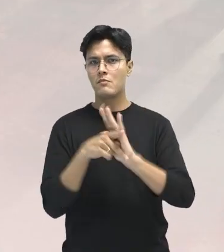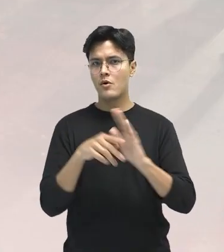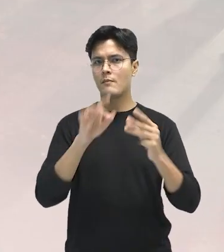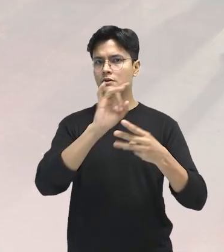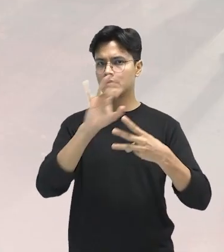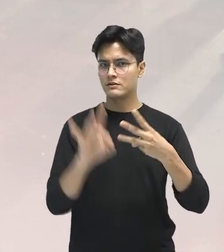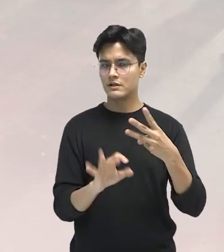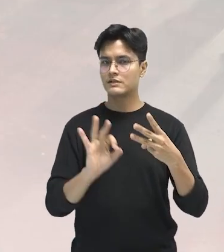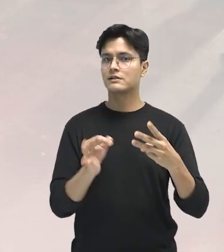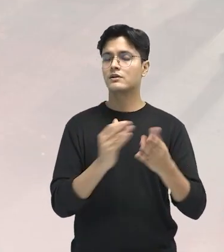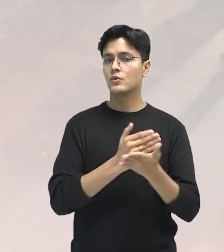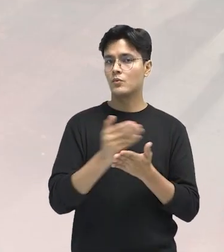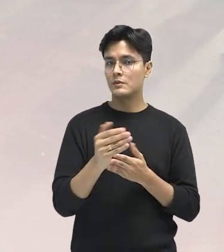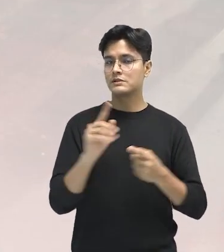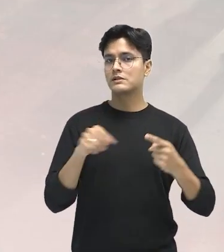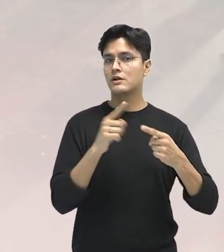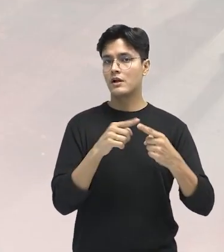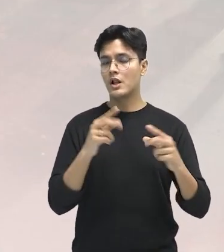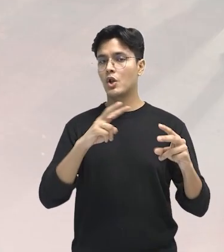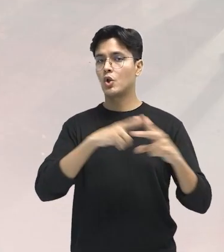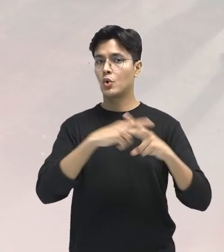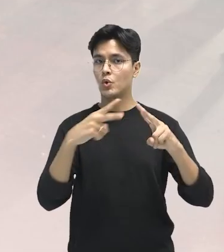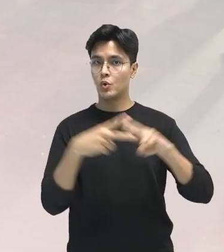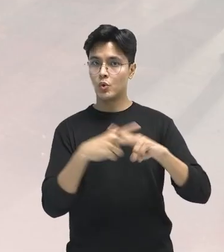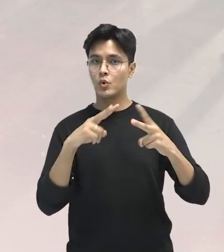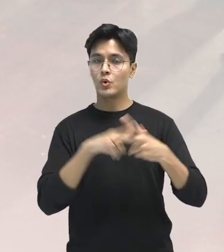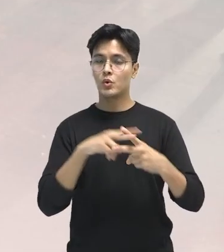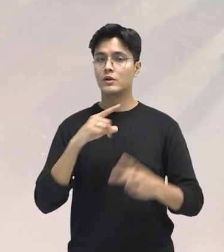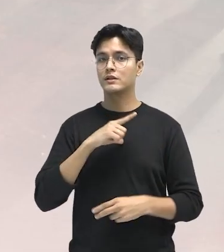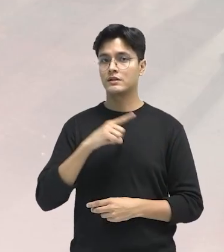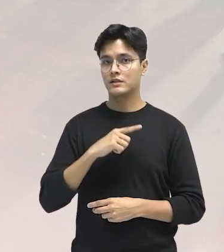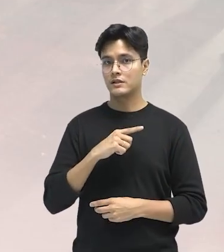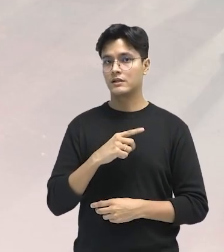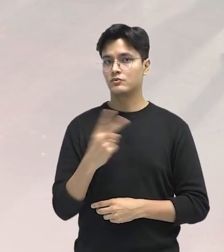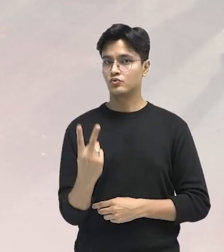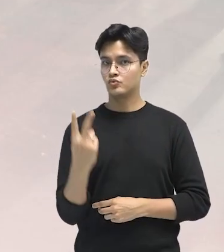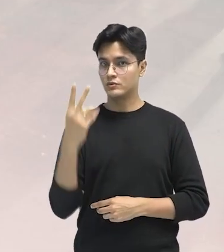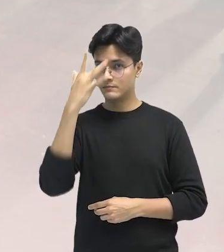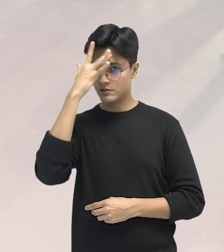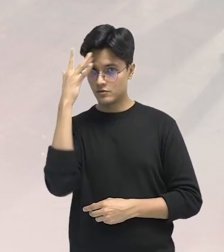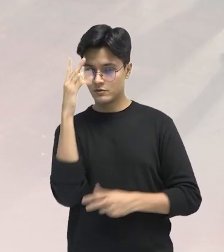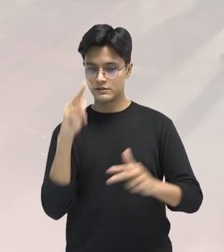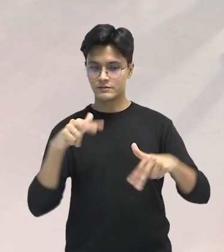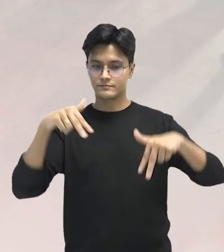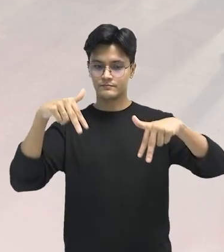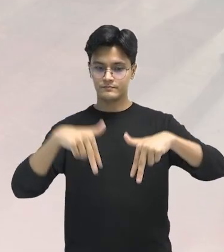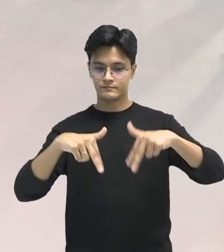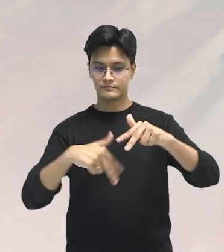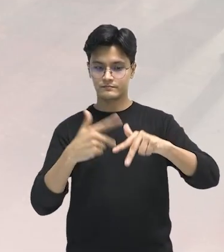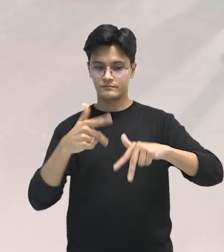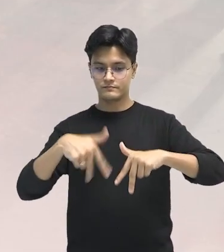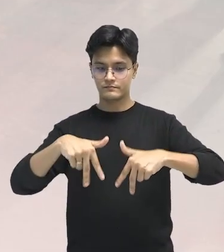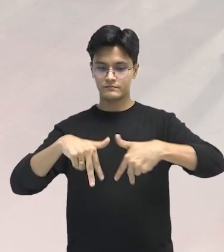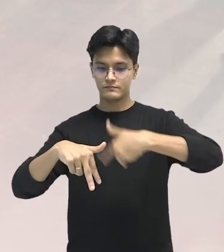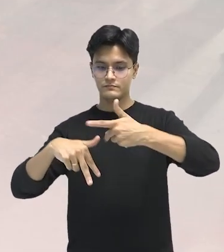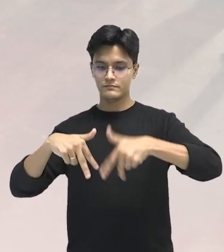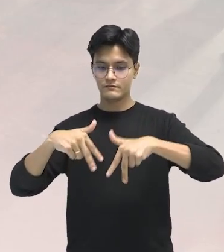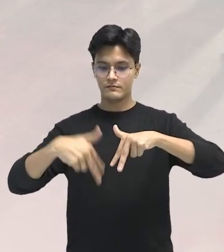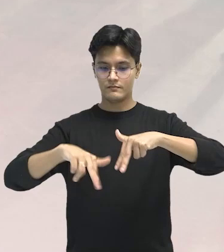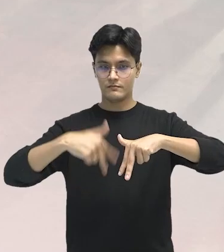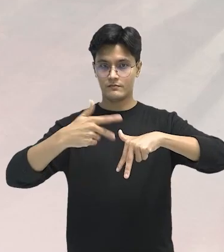Começando ali pela luta, nós temos aí 2 pessoas que estão em combate, onde elas têm que fazer os